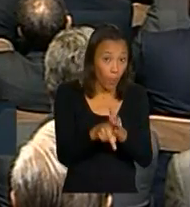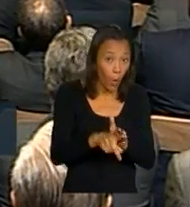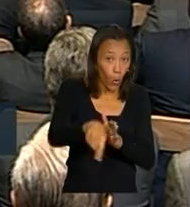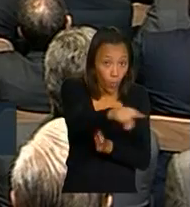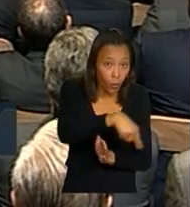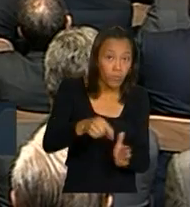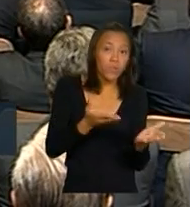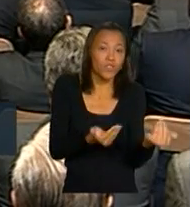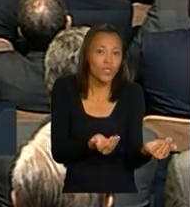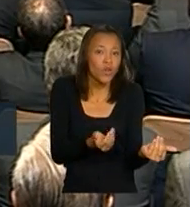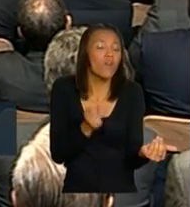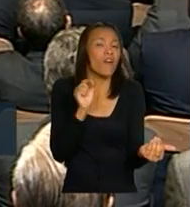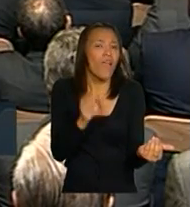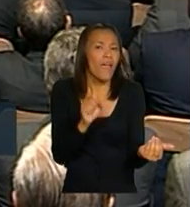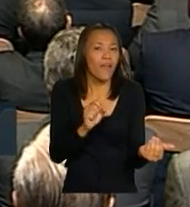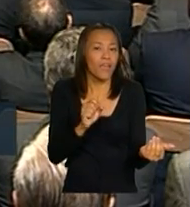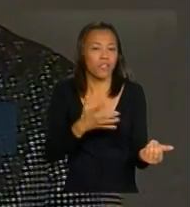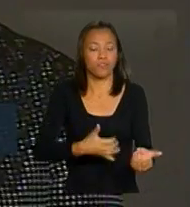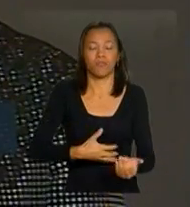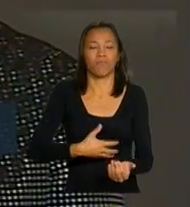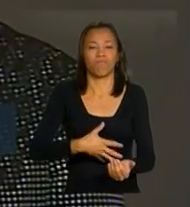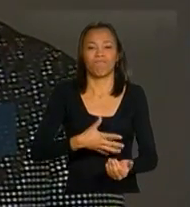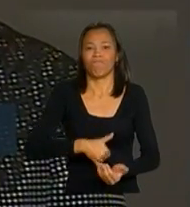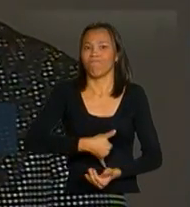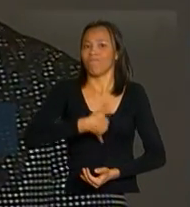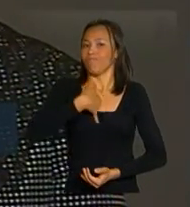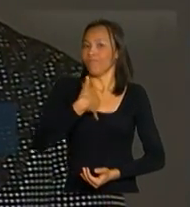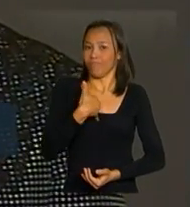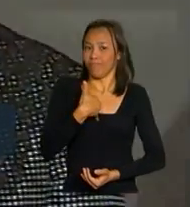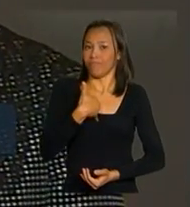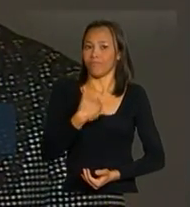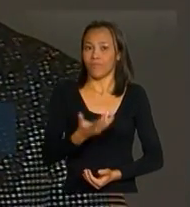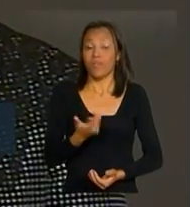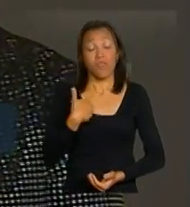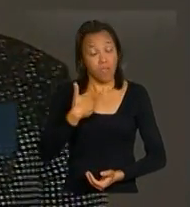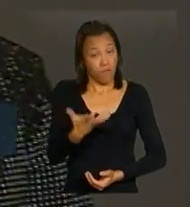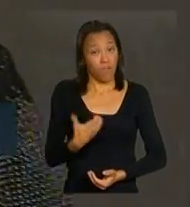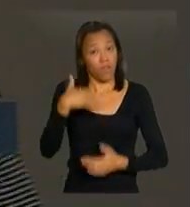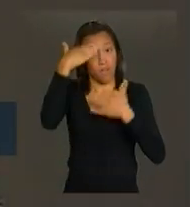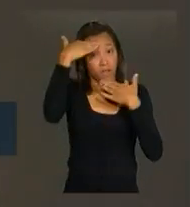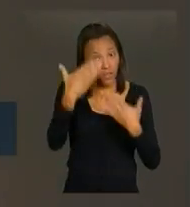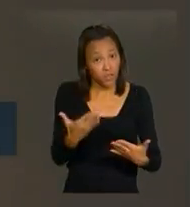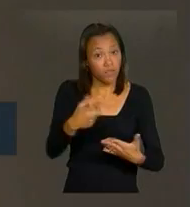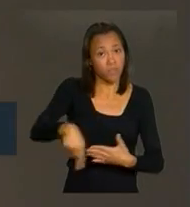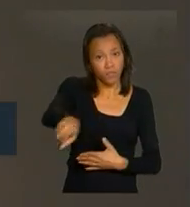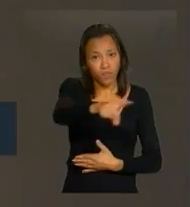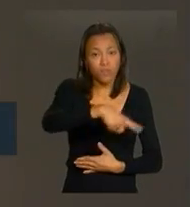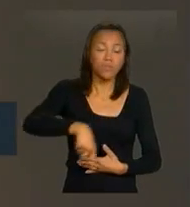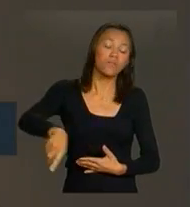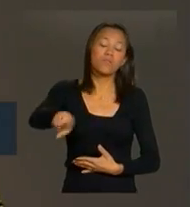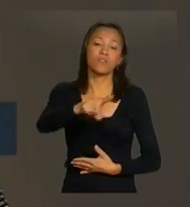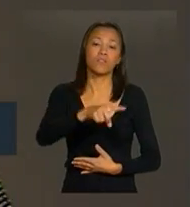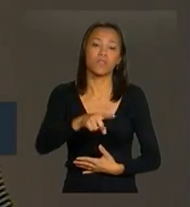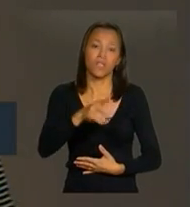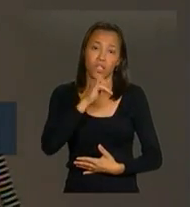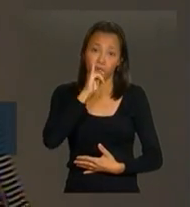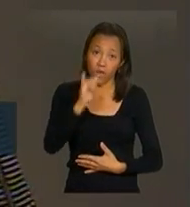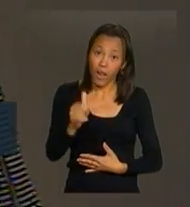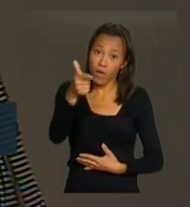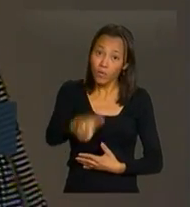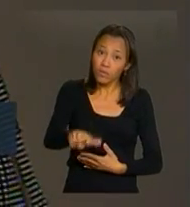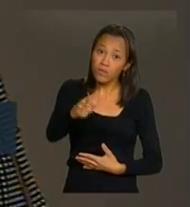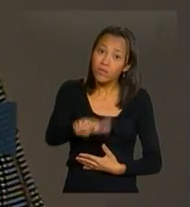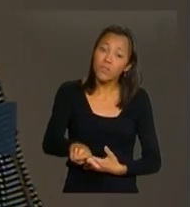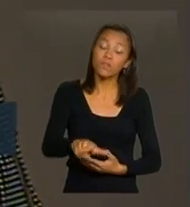tenho certeza, é uma imensa autoestima. E aí eu queria agradecer aos senhores e dizer mais uma